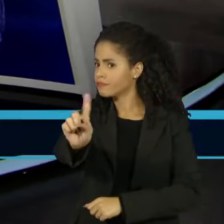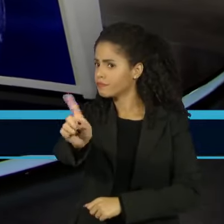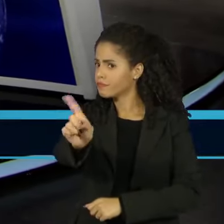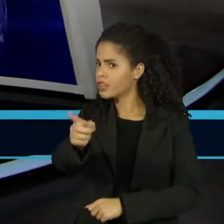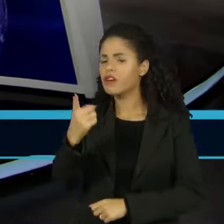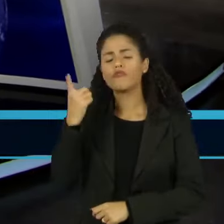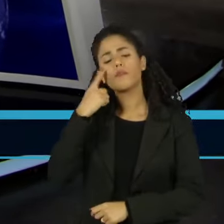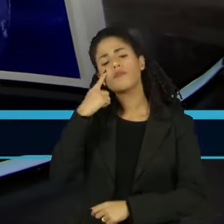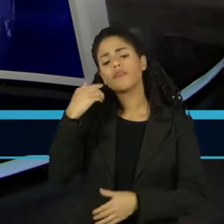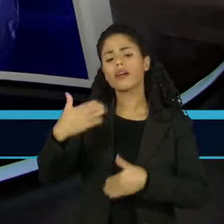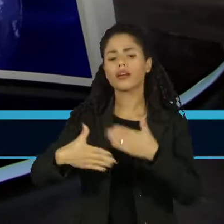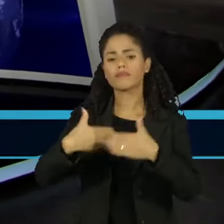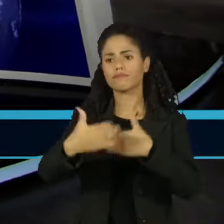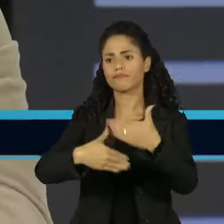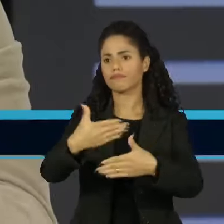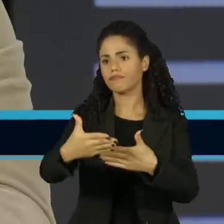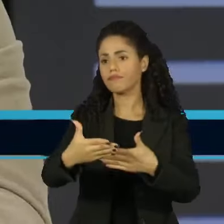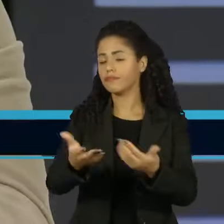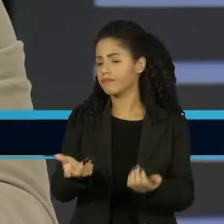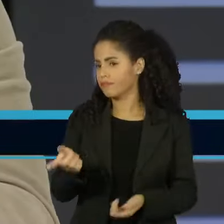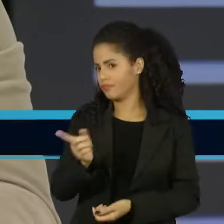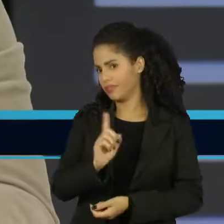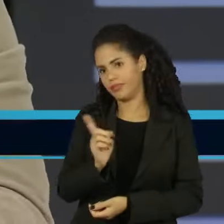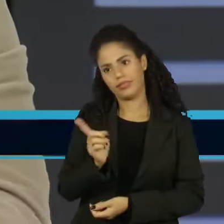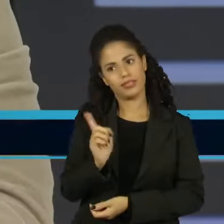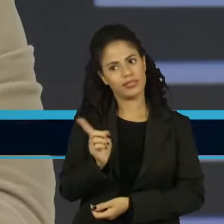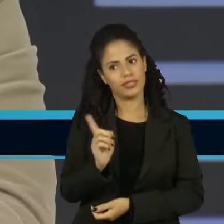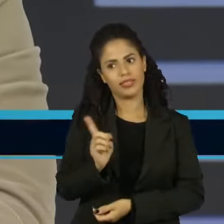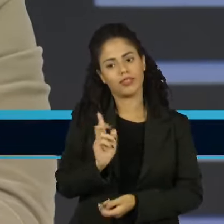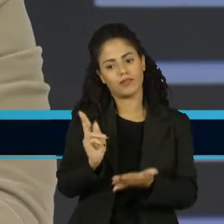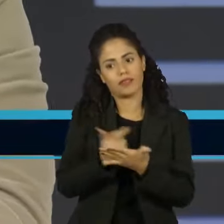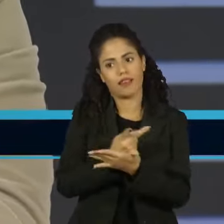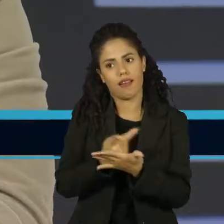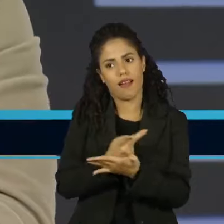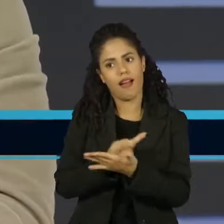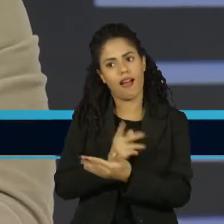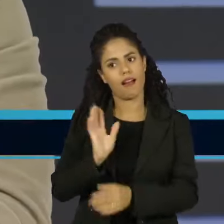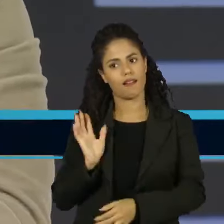dia qualquer, se for o caso, você volta a pagar. Eu acho que daí é um escárnio para a sociedade brasileira.